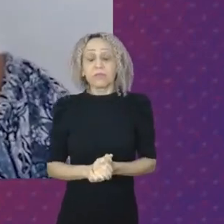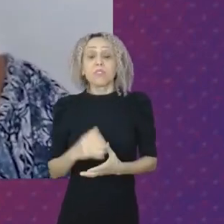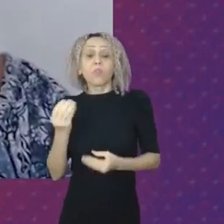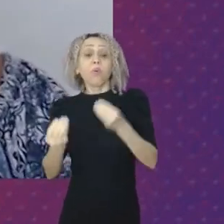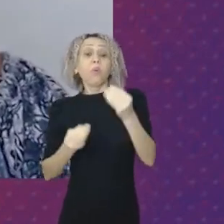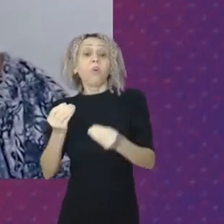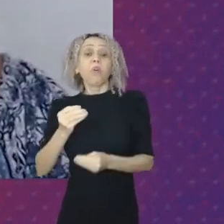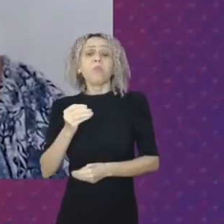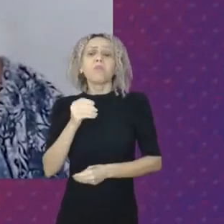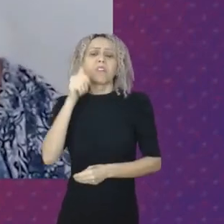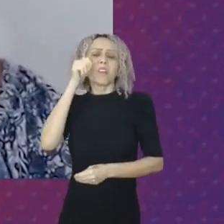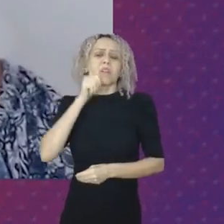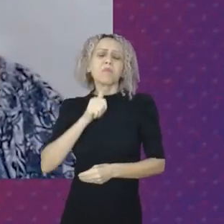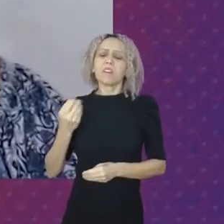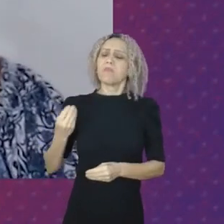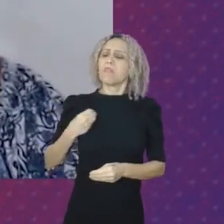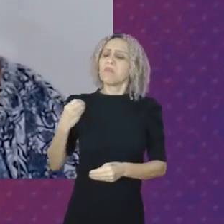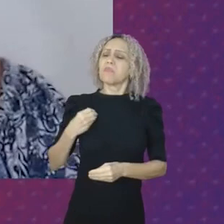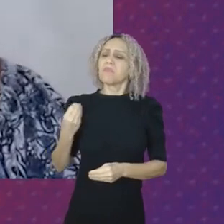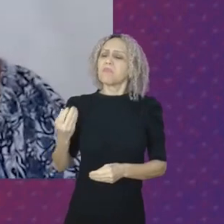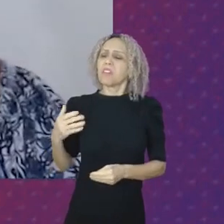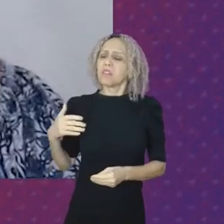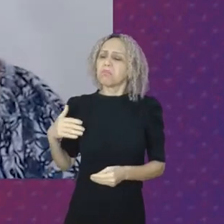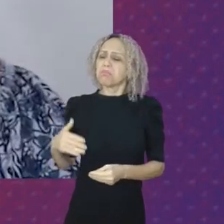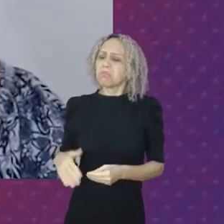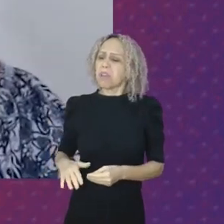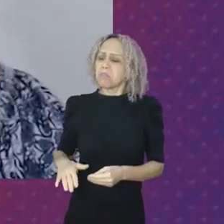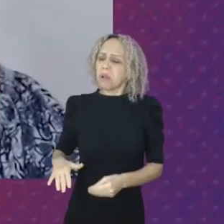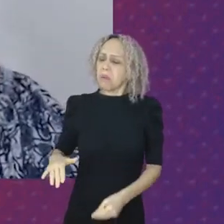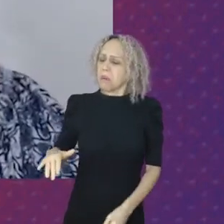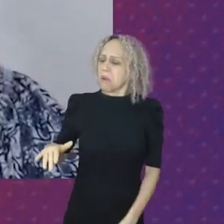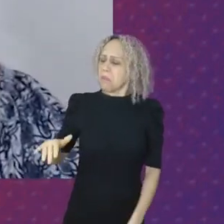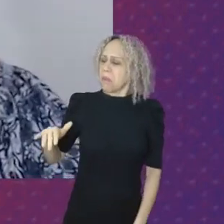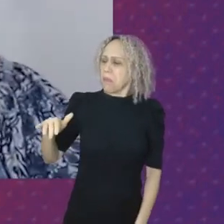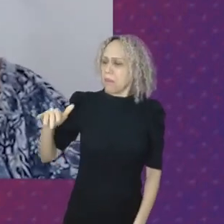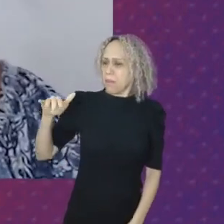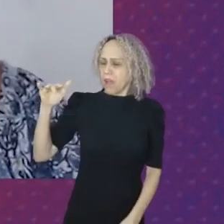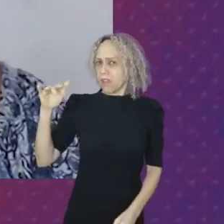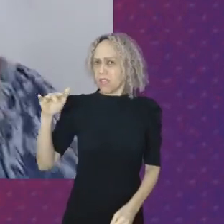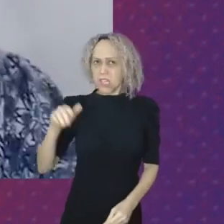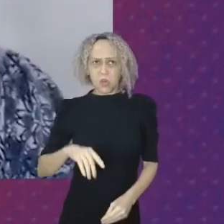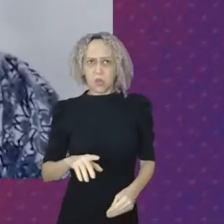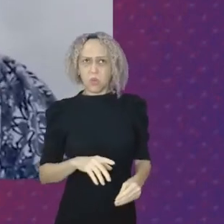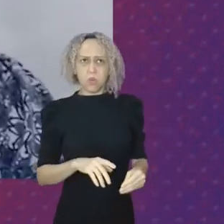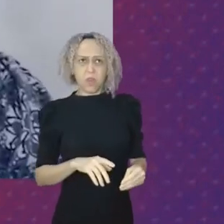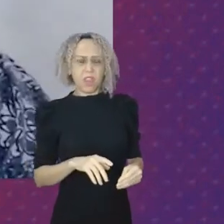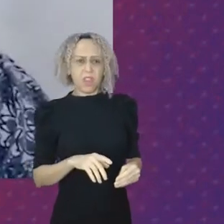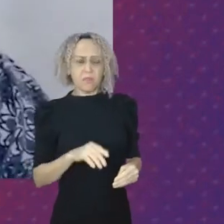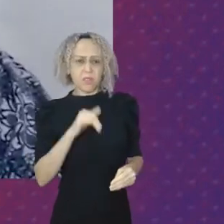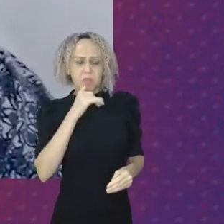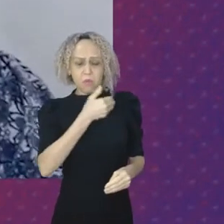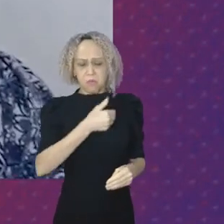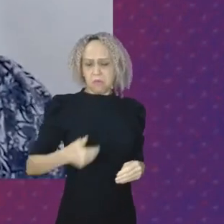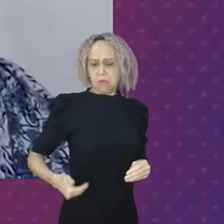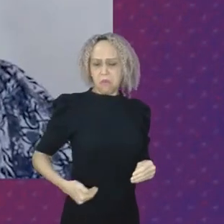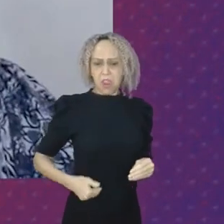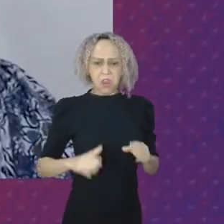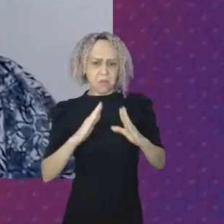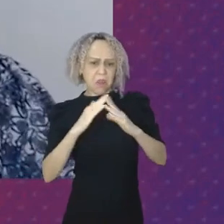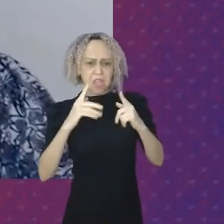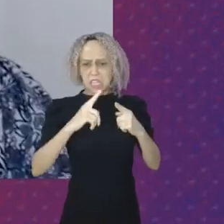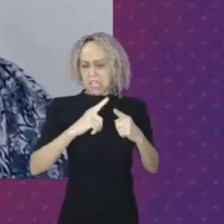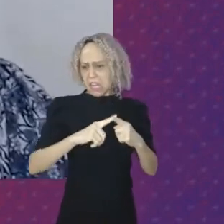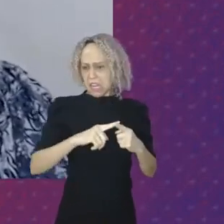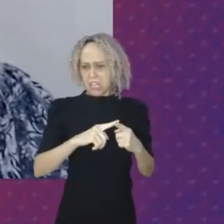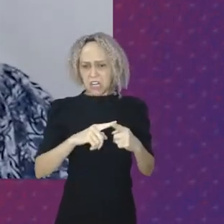viver com o seu corpo ao longo do seu caminho, e não o Estado, né? E não a igreja. Essa é uma escolha da própria